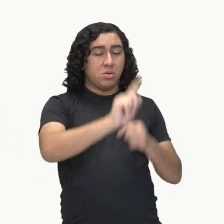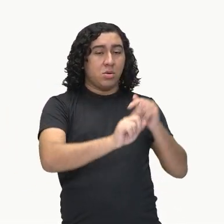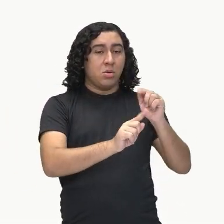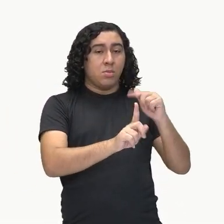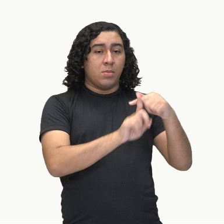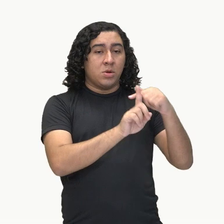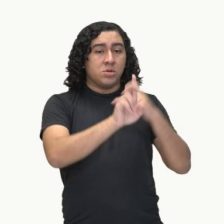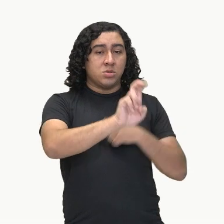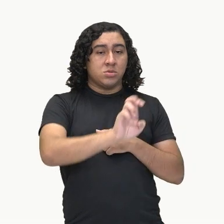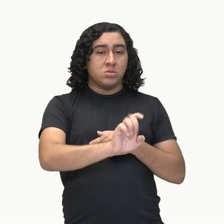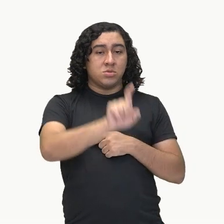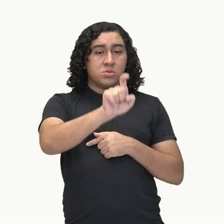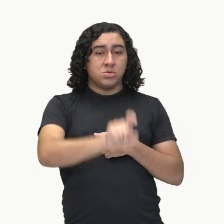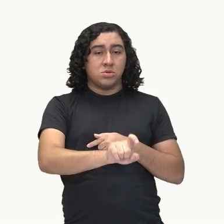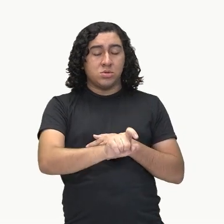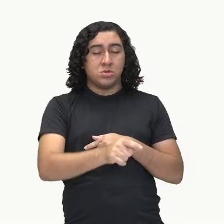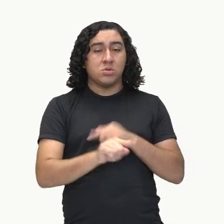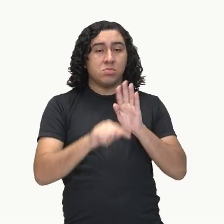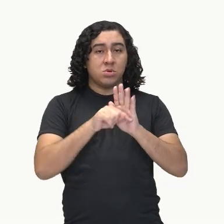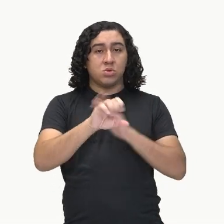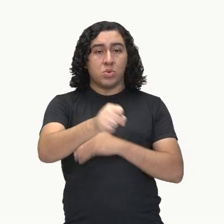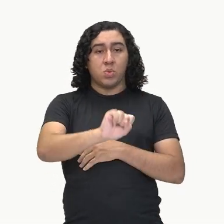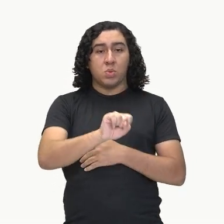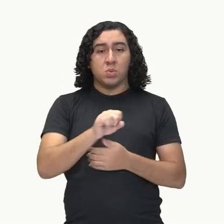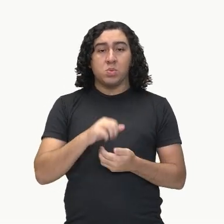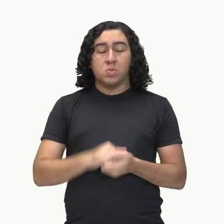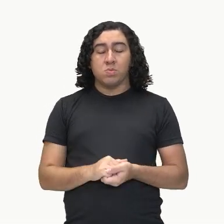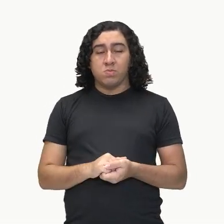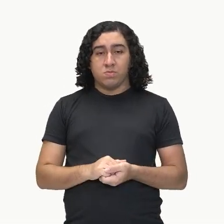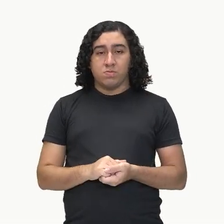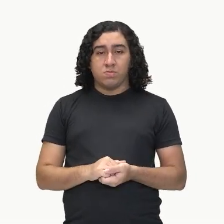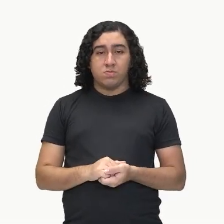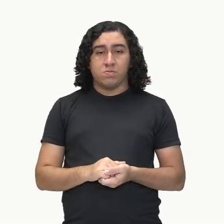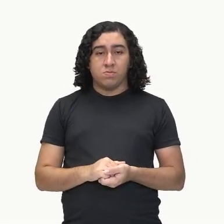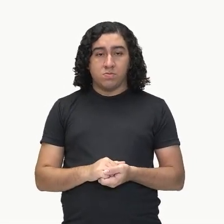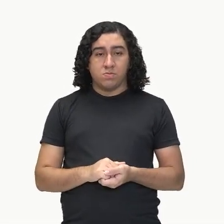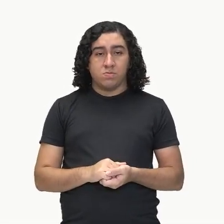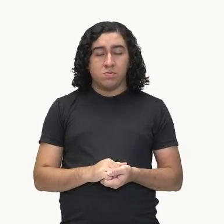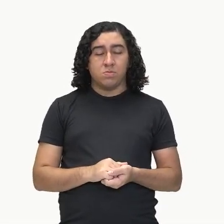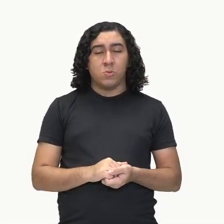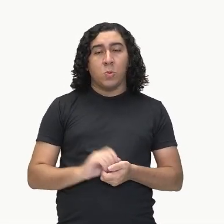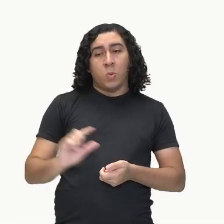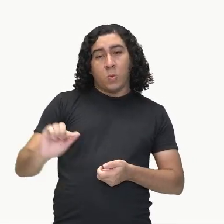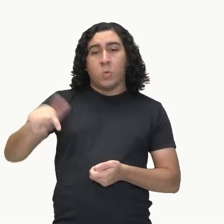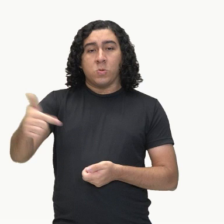de nenhum termo. Vamos passar aqui para o próximo.